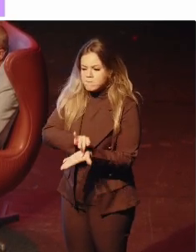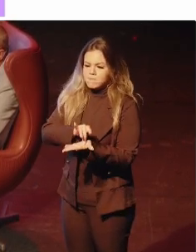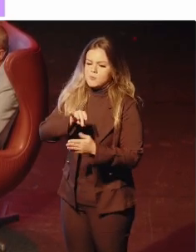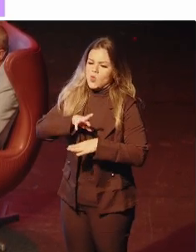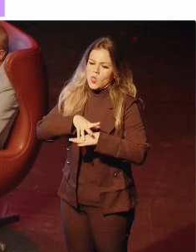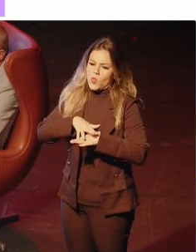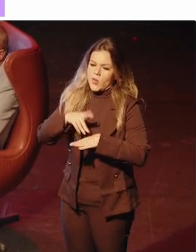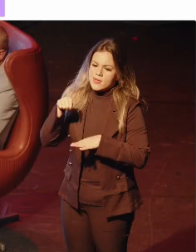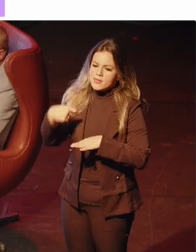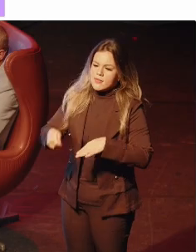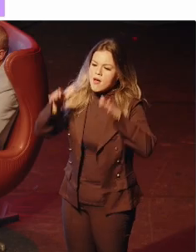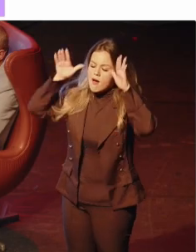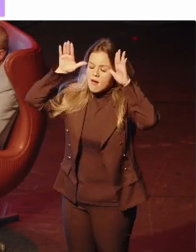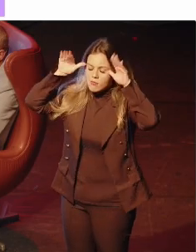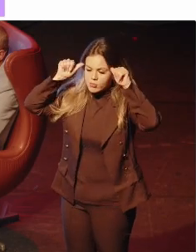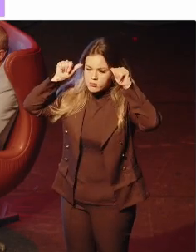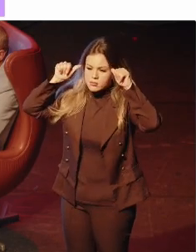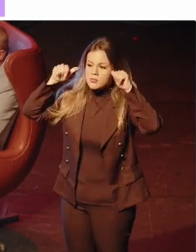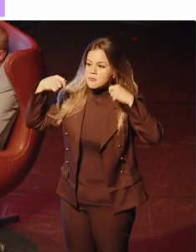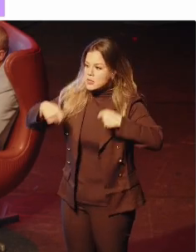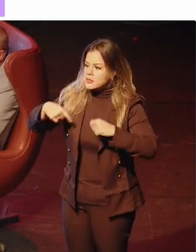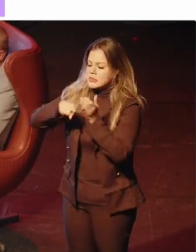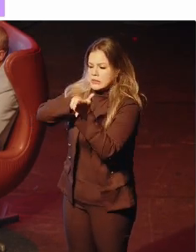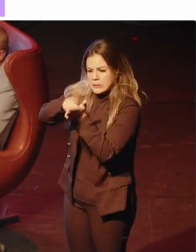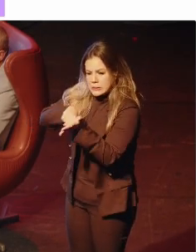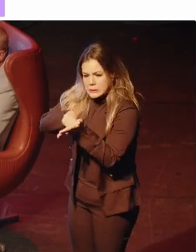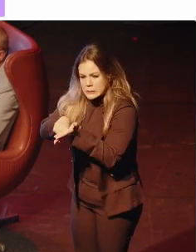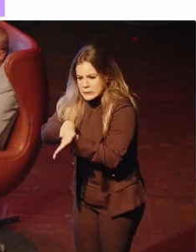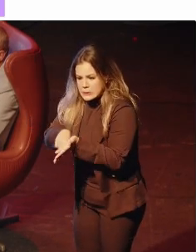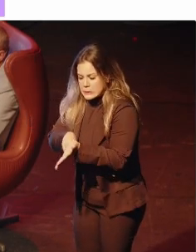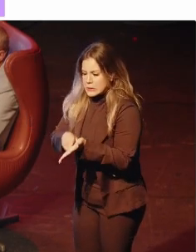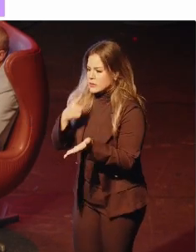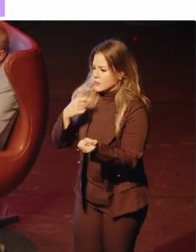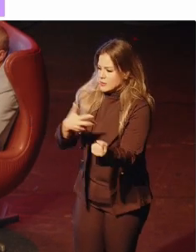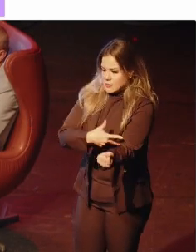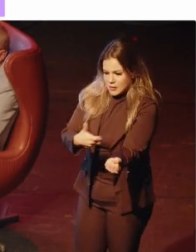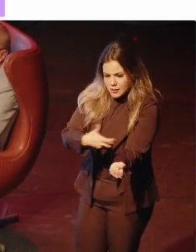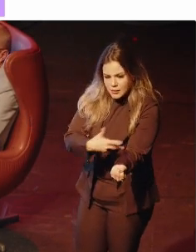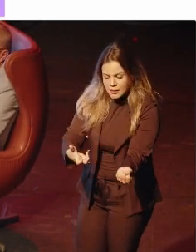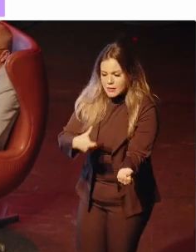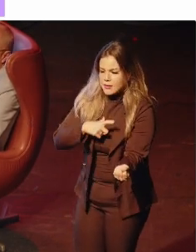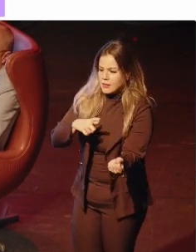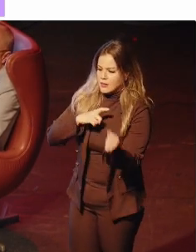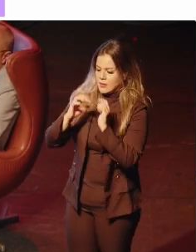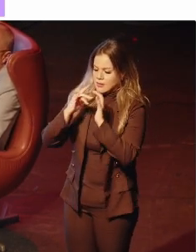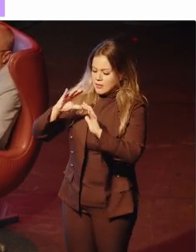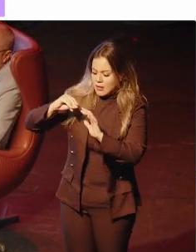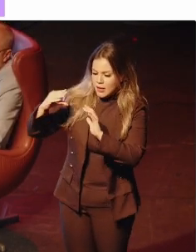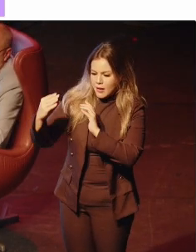isso? Por exames. Seja um exame que a gente chama aqui, que